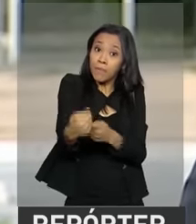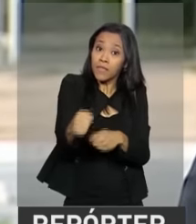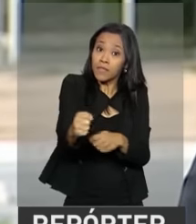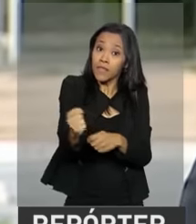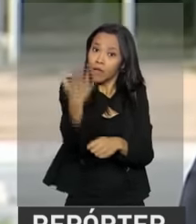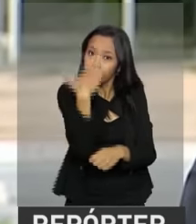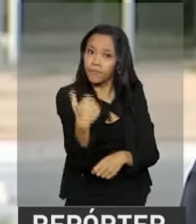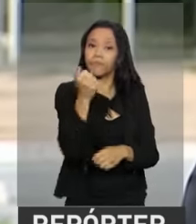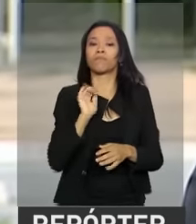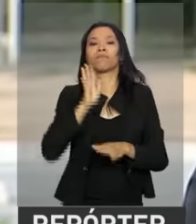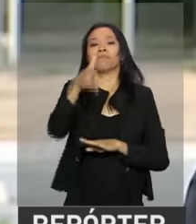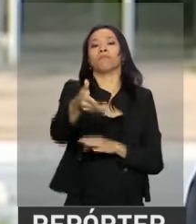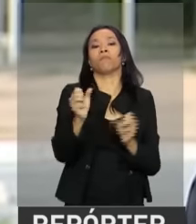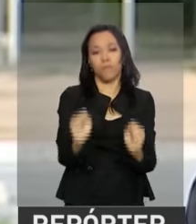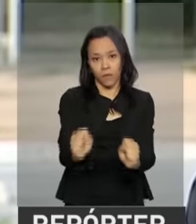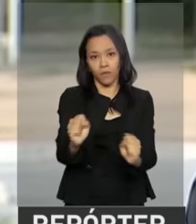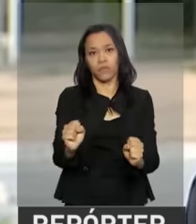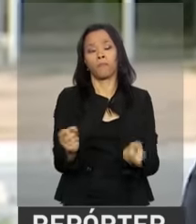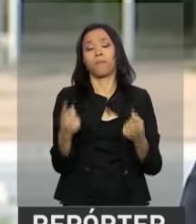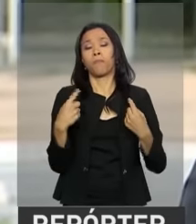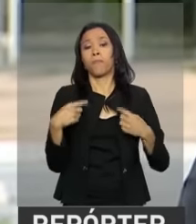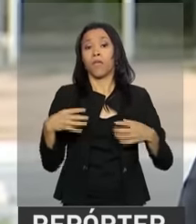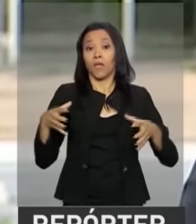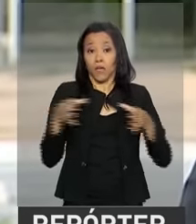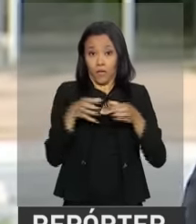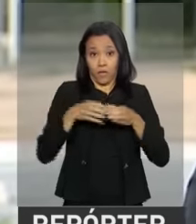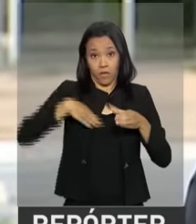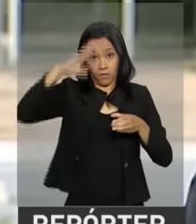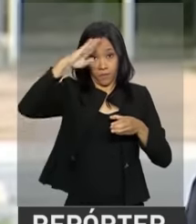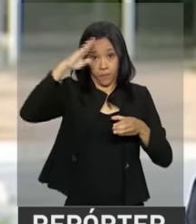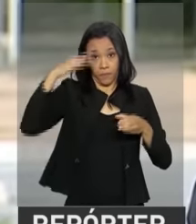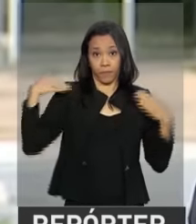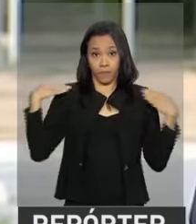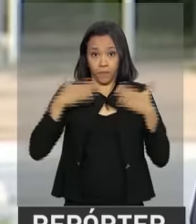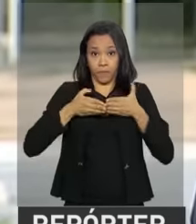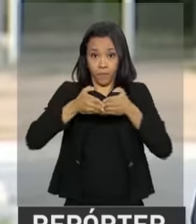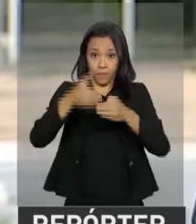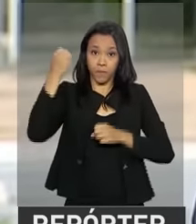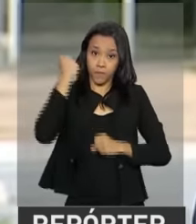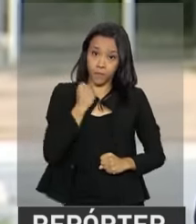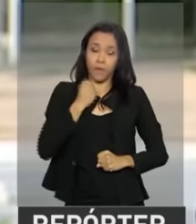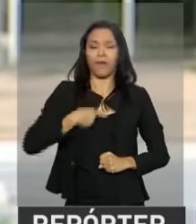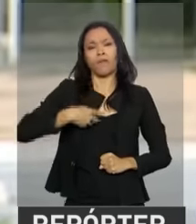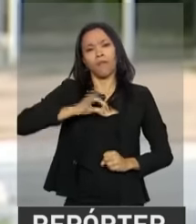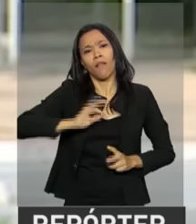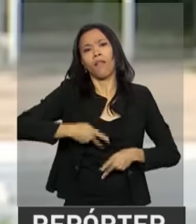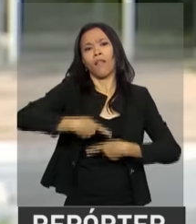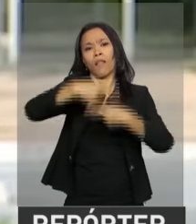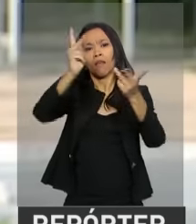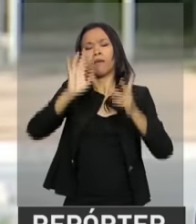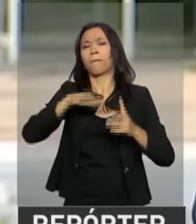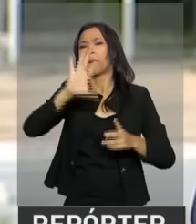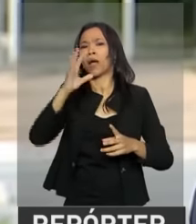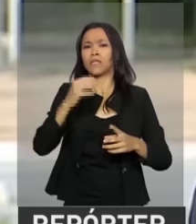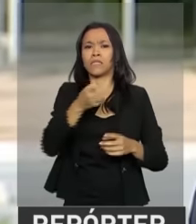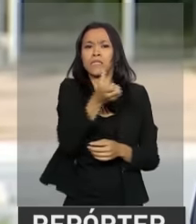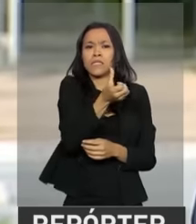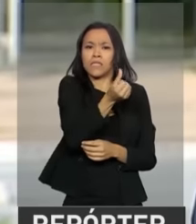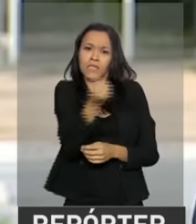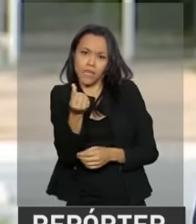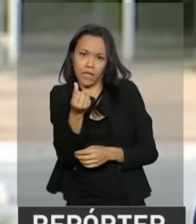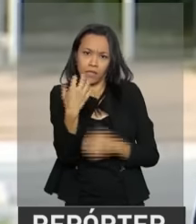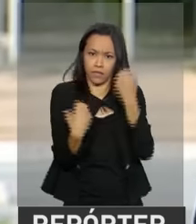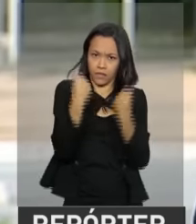necessidade. E ainda, as Forças Armadas vão enviar aos municípios mais de 700 viaturas e